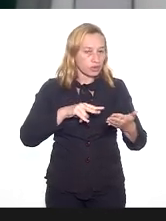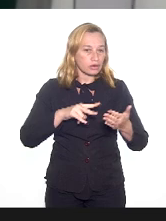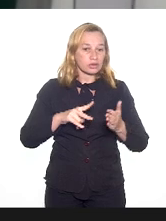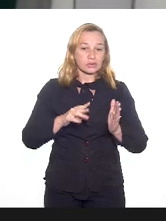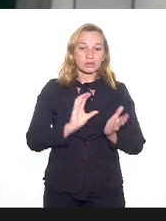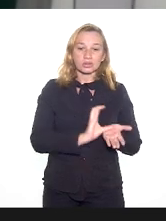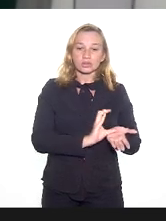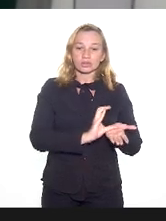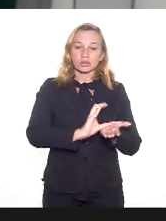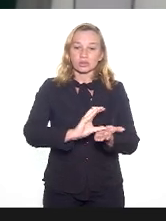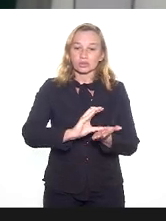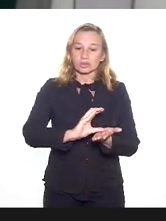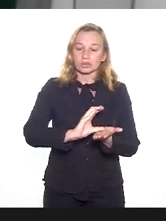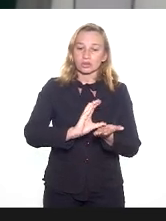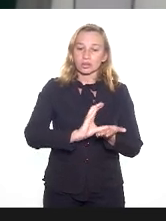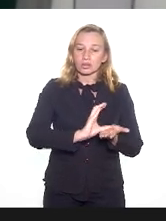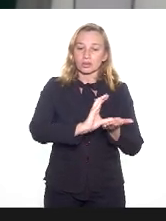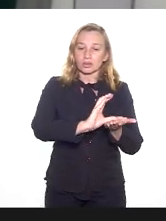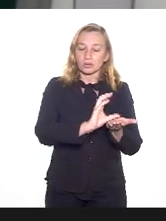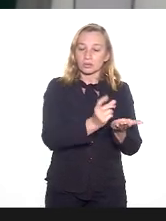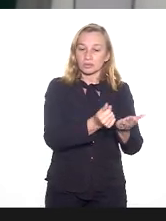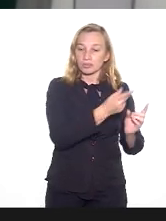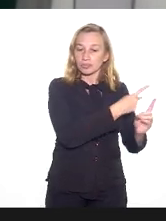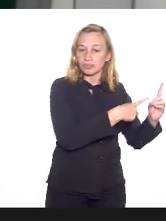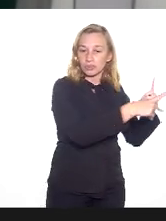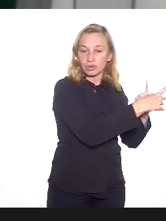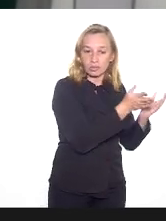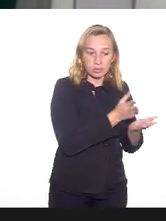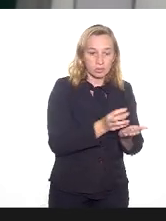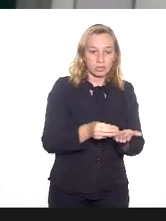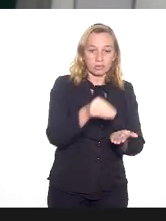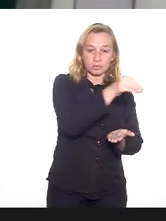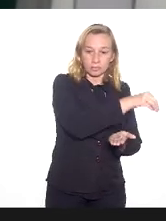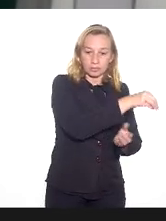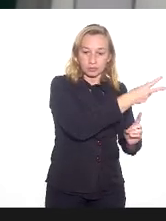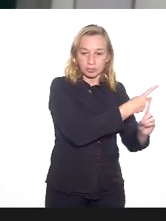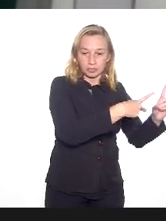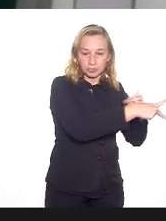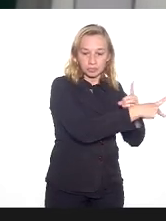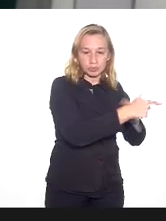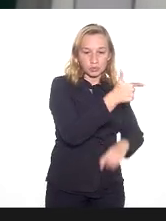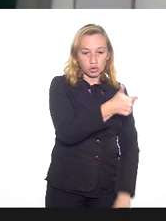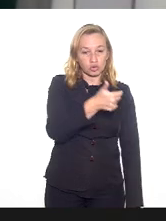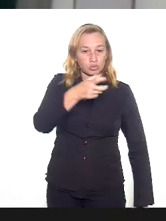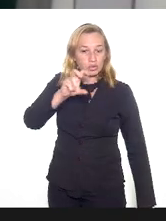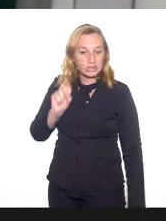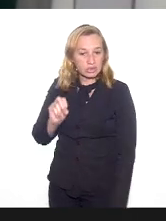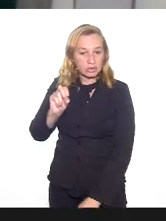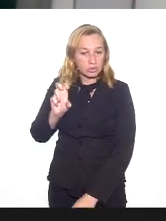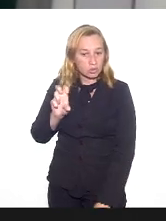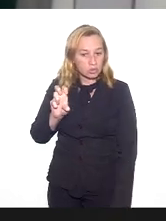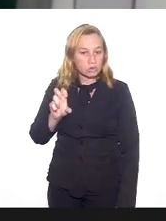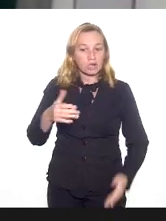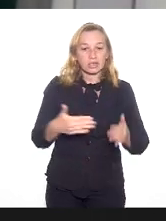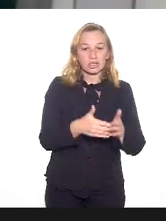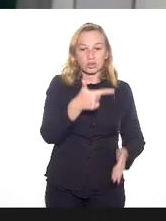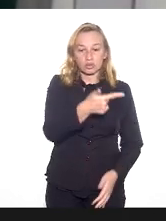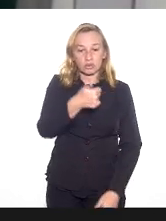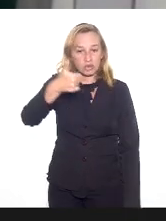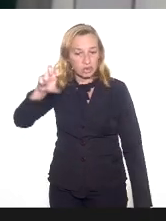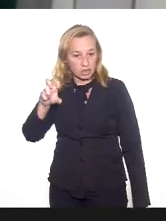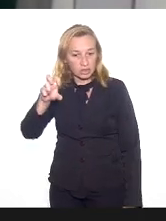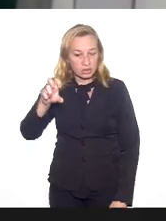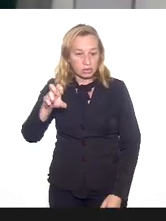repasse, ao Rio Previdência, entre 2005 a 2015, os valores,